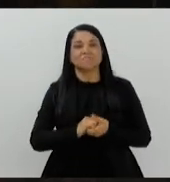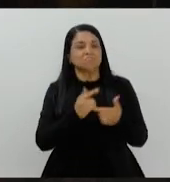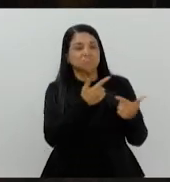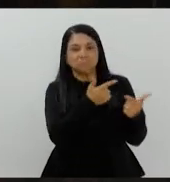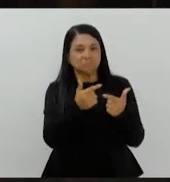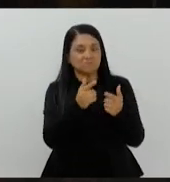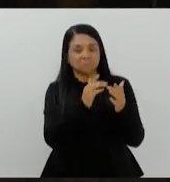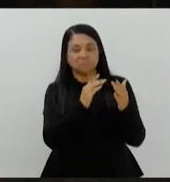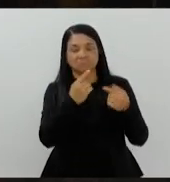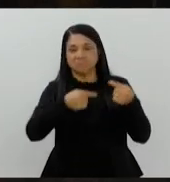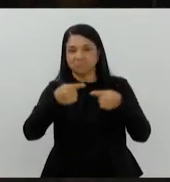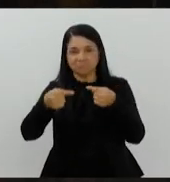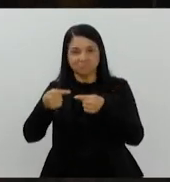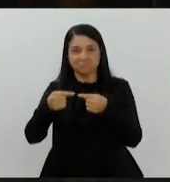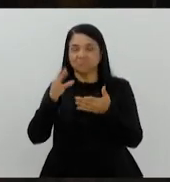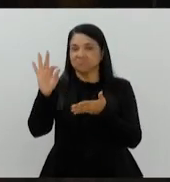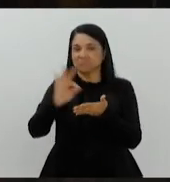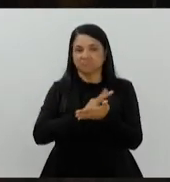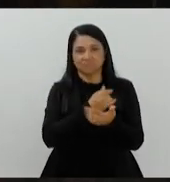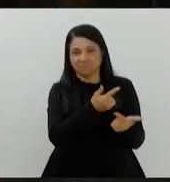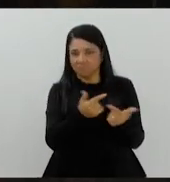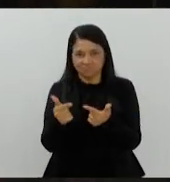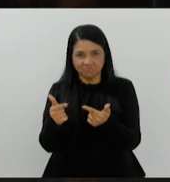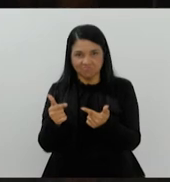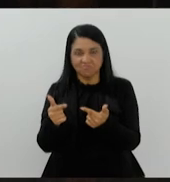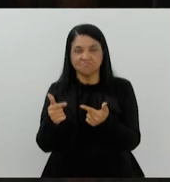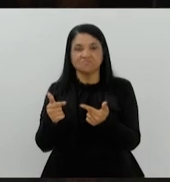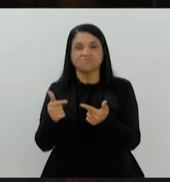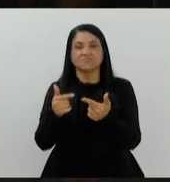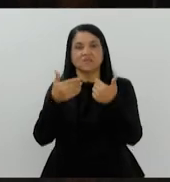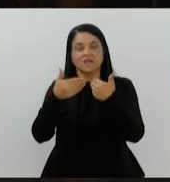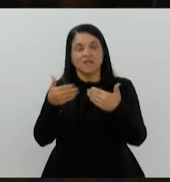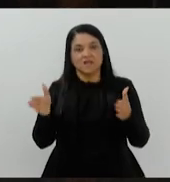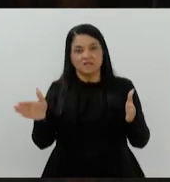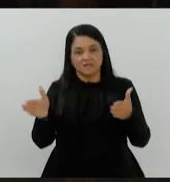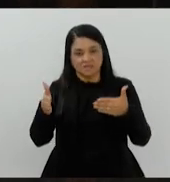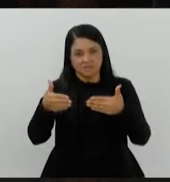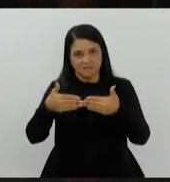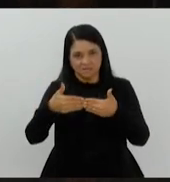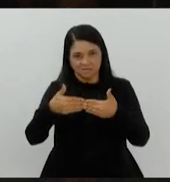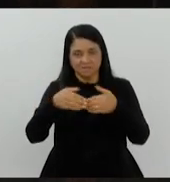havendo a tratar, não havendo mais oradores inscritos, declaro